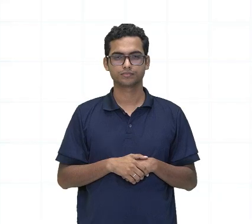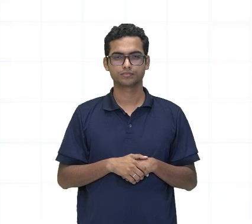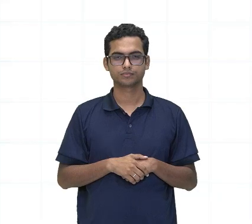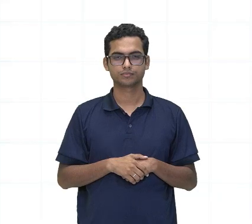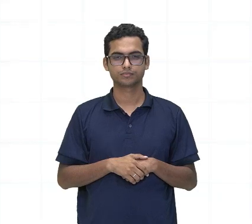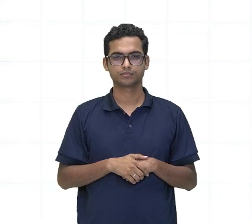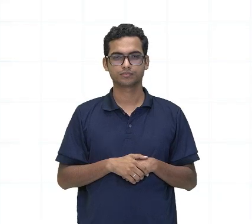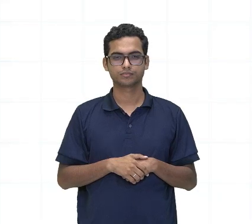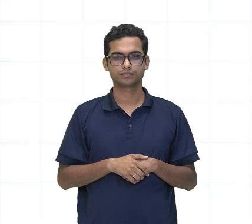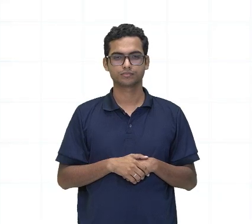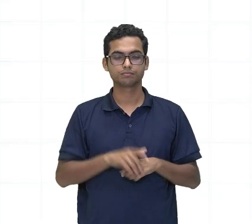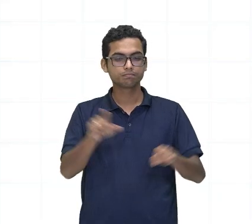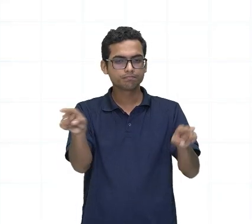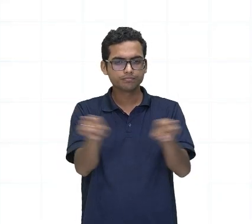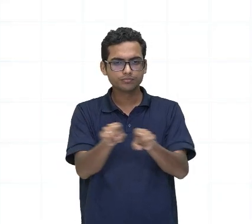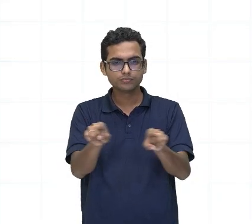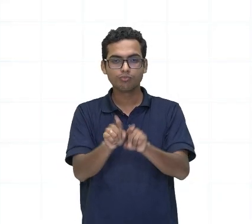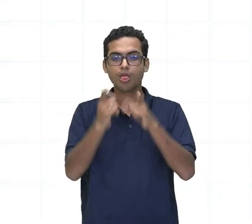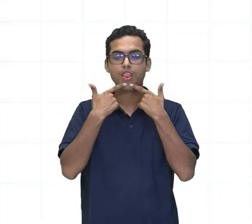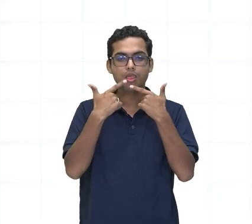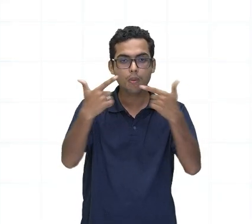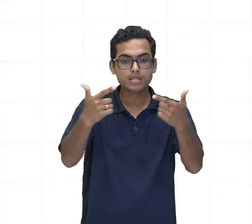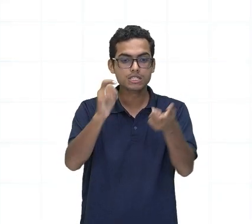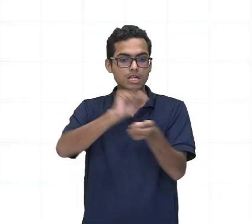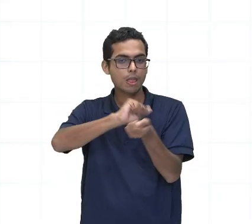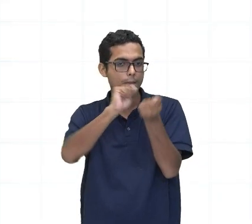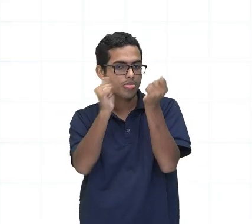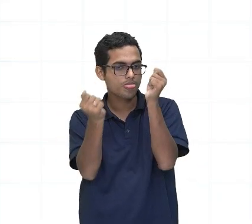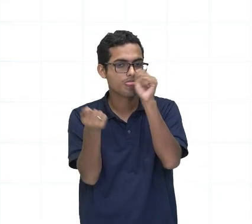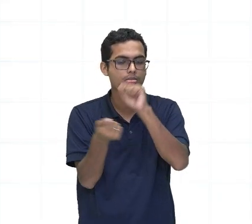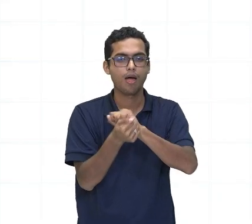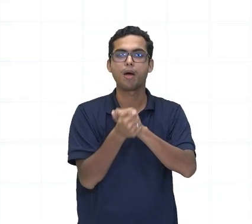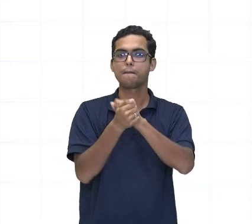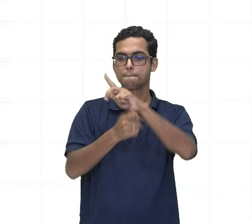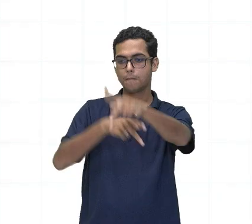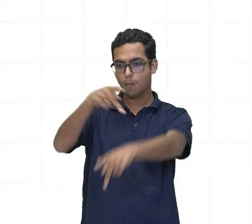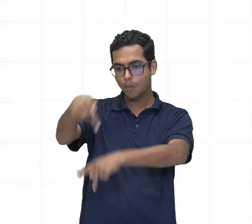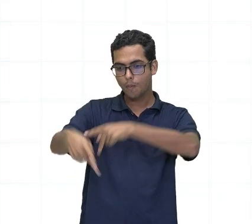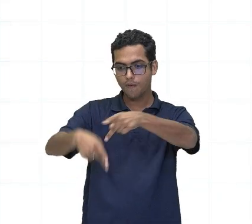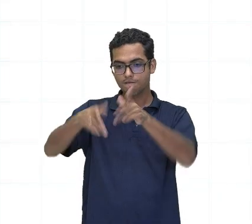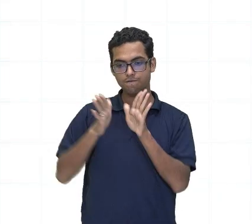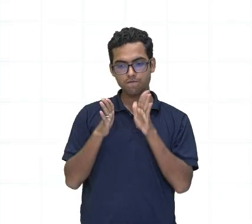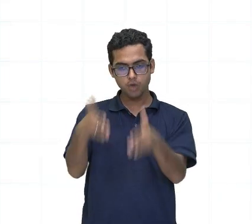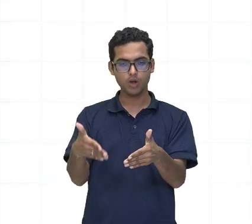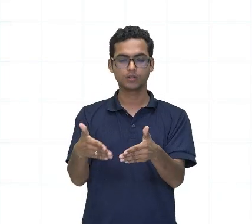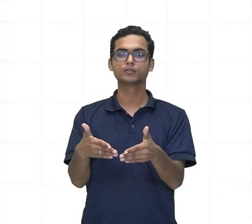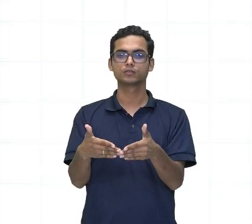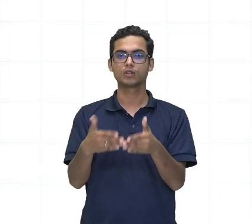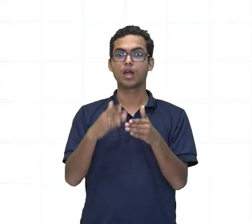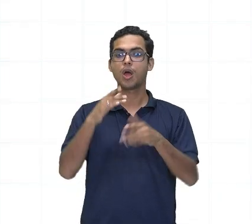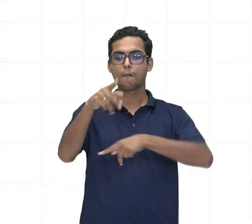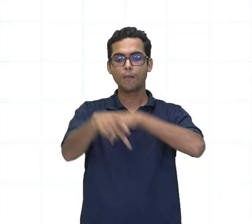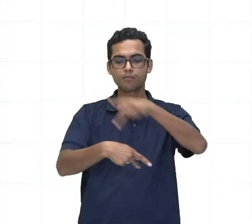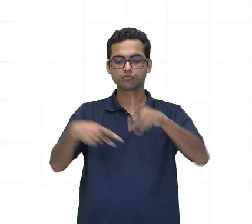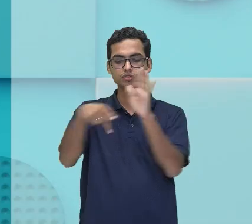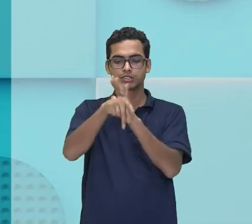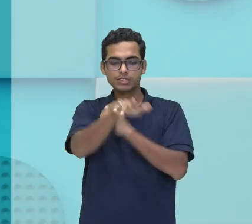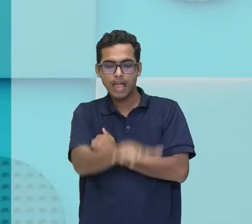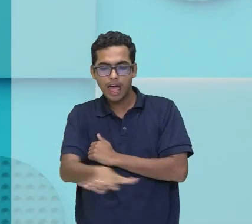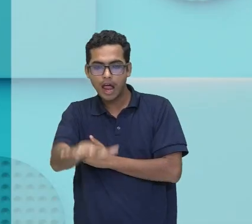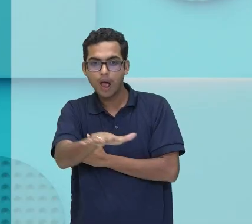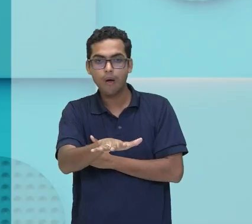A adequação da linguagem ao público. Como eu quero o público geral, eu vou colocar essa linguagem mais sucinta, mais